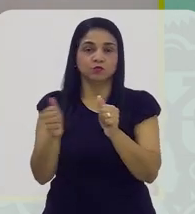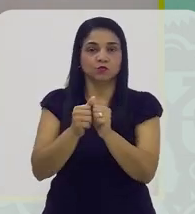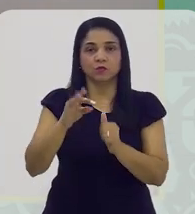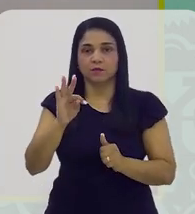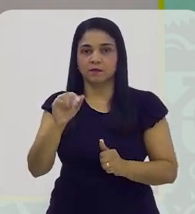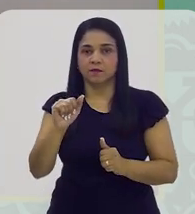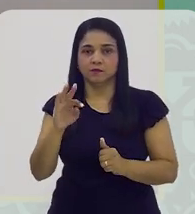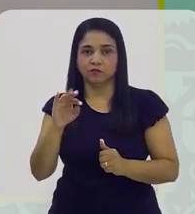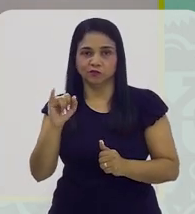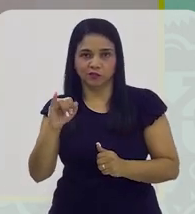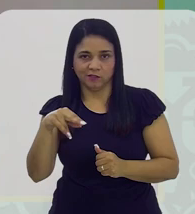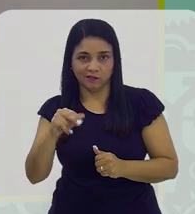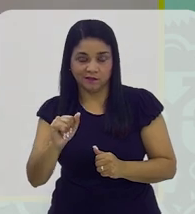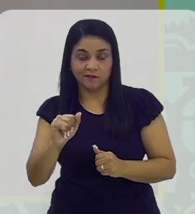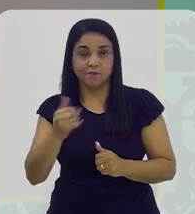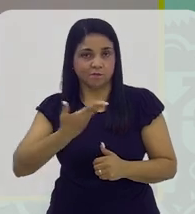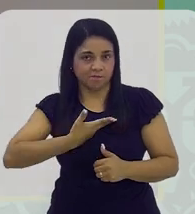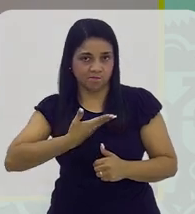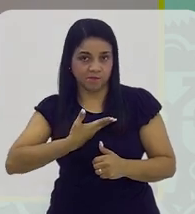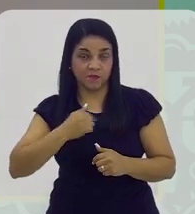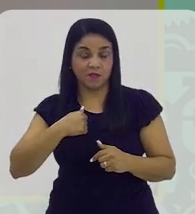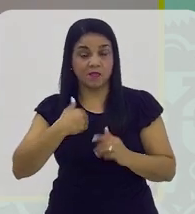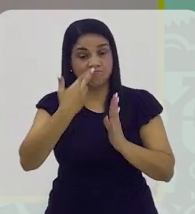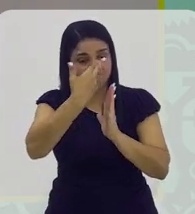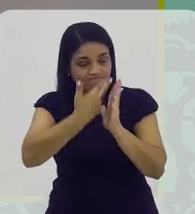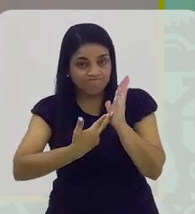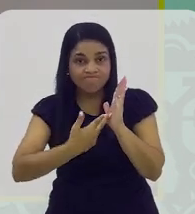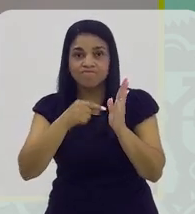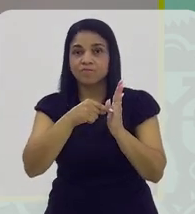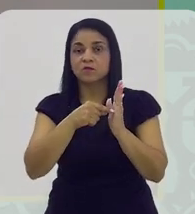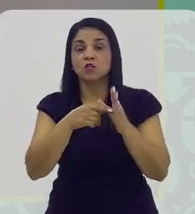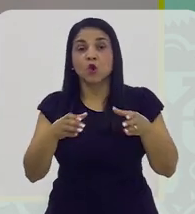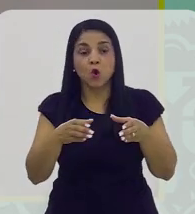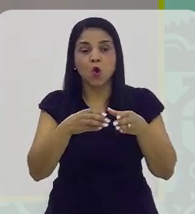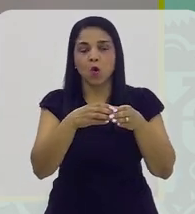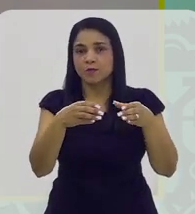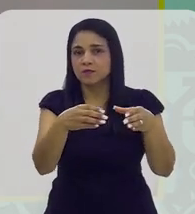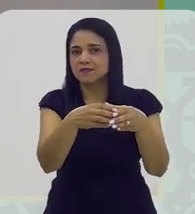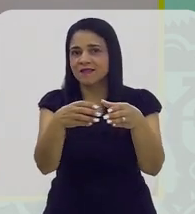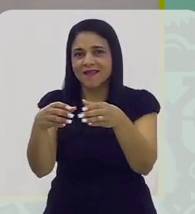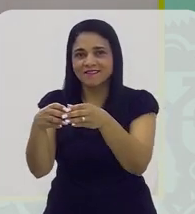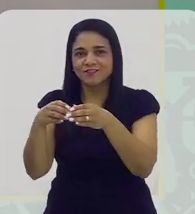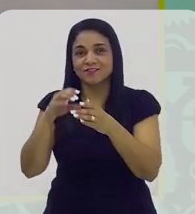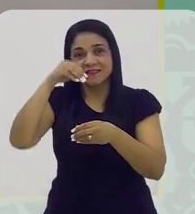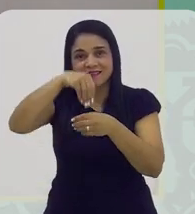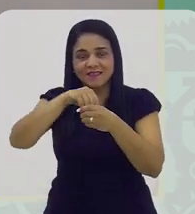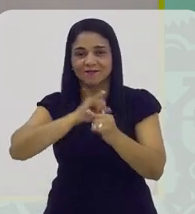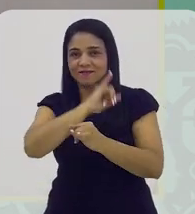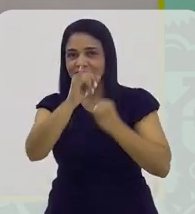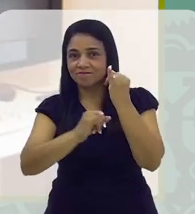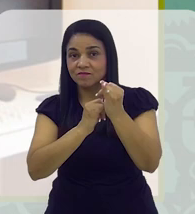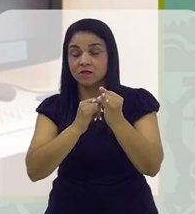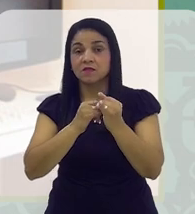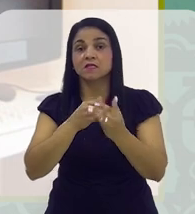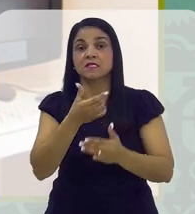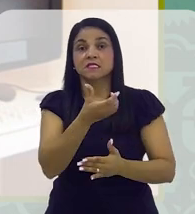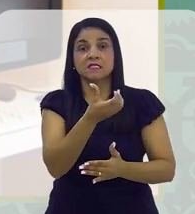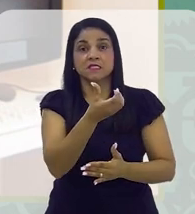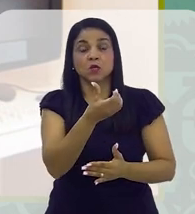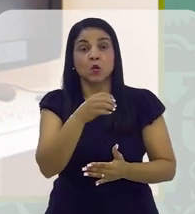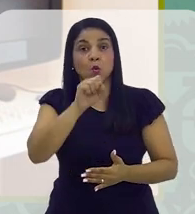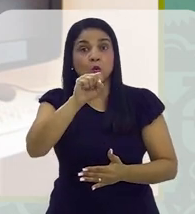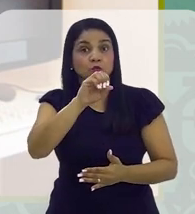colega, que fala especificamente sobre essas subcomunidades. Tá? A gente pegou uma amostra de 800 perfis